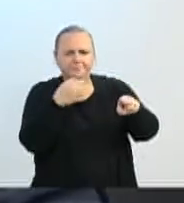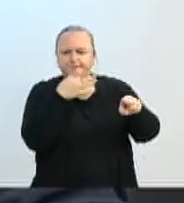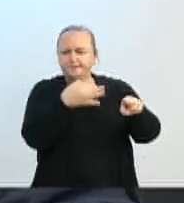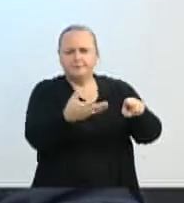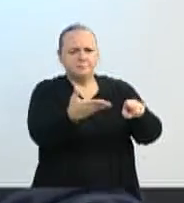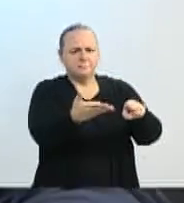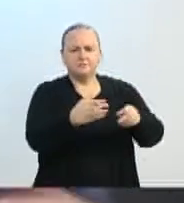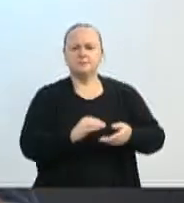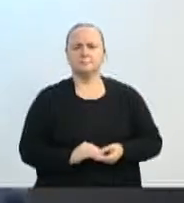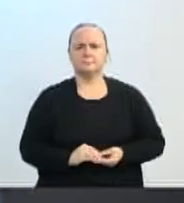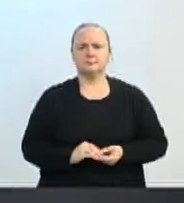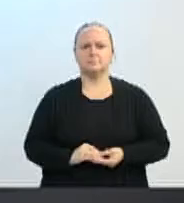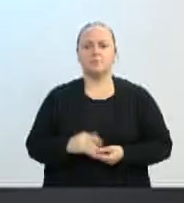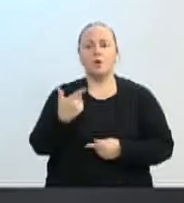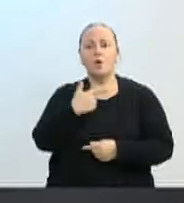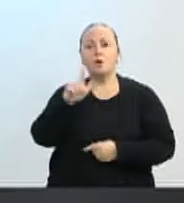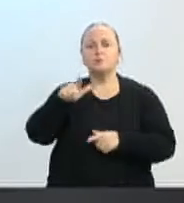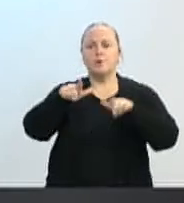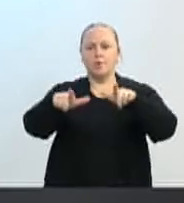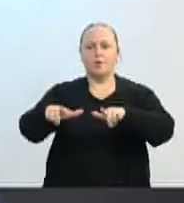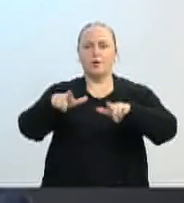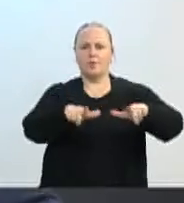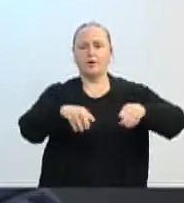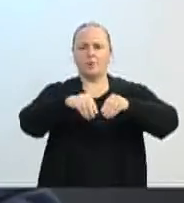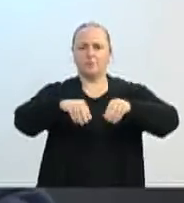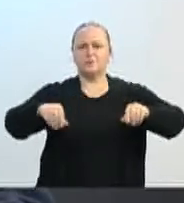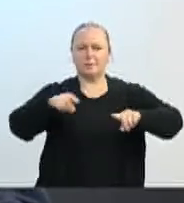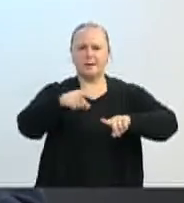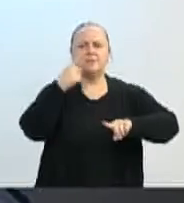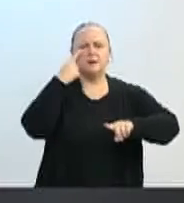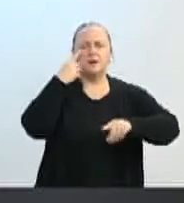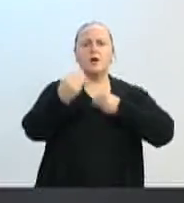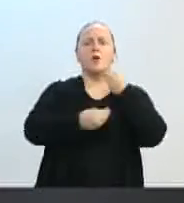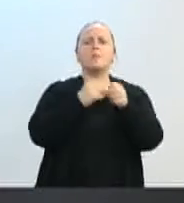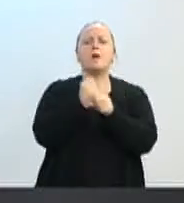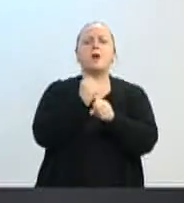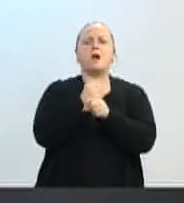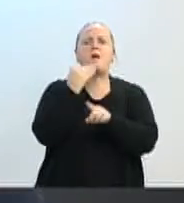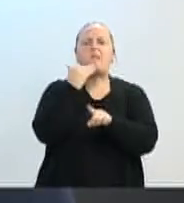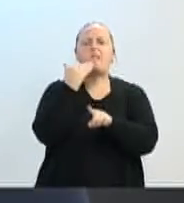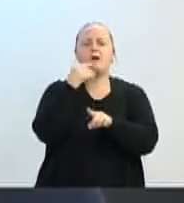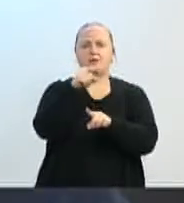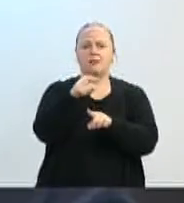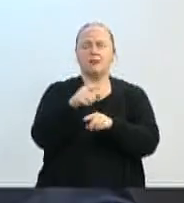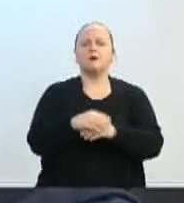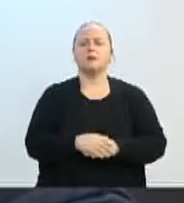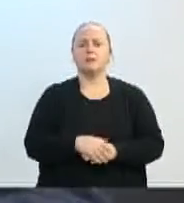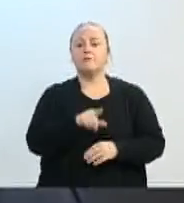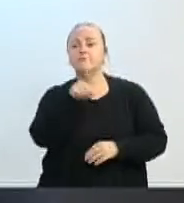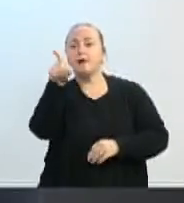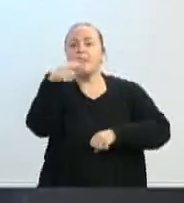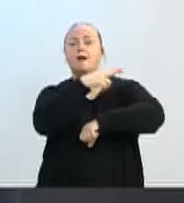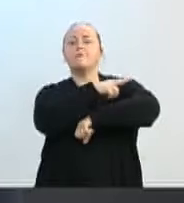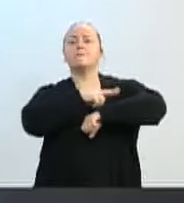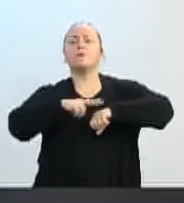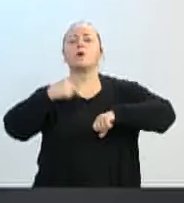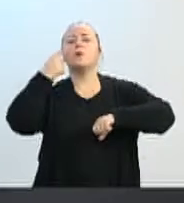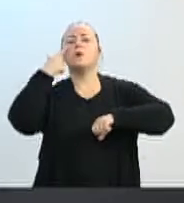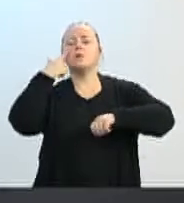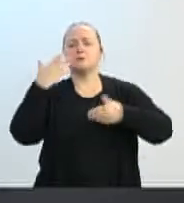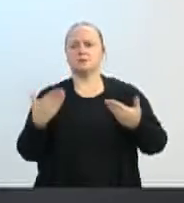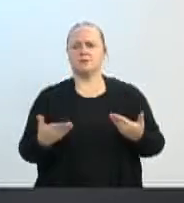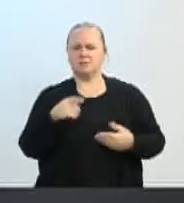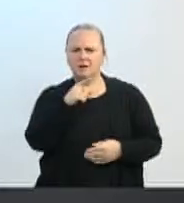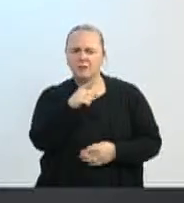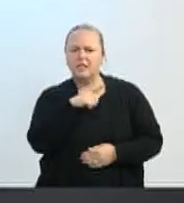lá no Jardim Germânico, na Itopavazinha, mostra para ele como é que está aquela creche no Jardim Germânico. Leva o ministro da Educação aqui no Vorstadt para ver como é que está aquela creche. Eu queria ver se